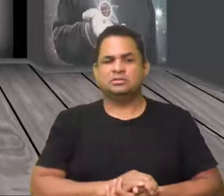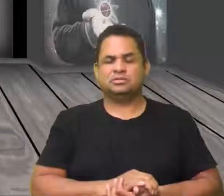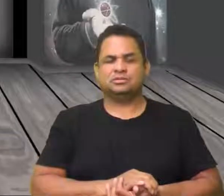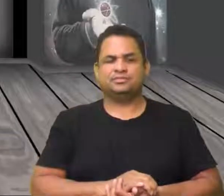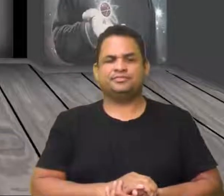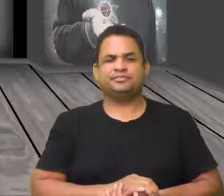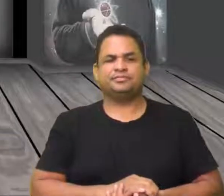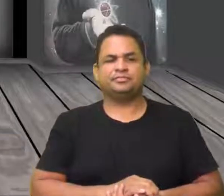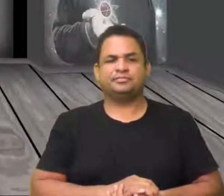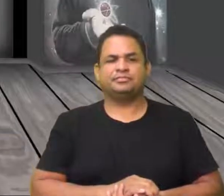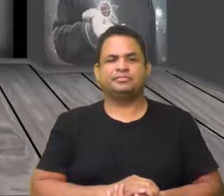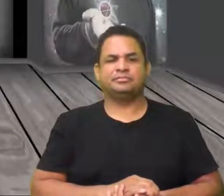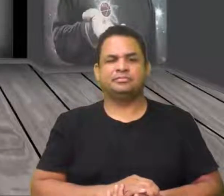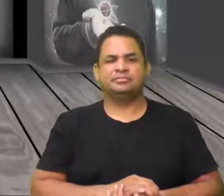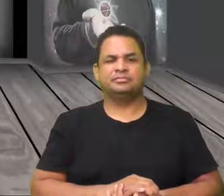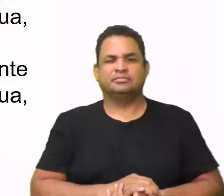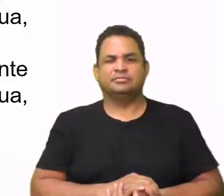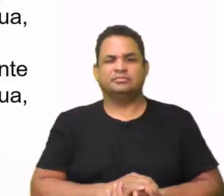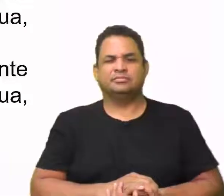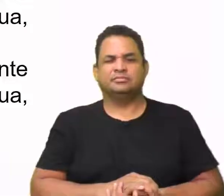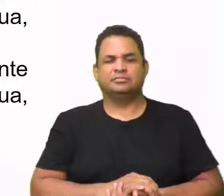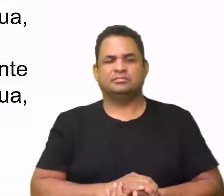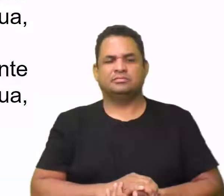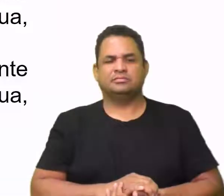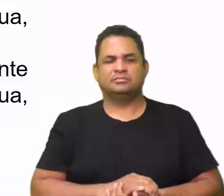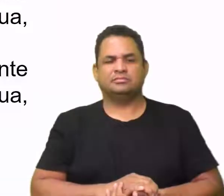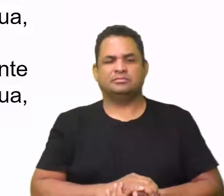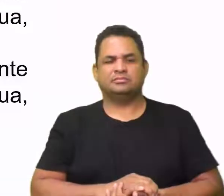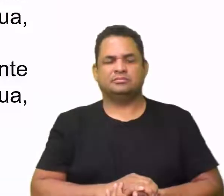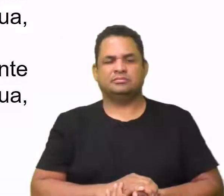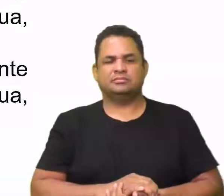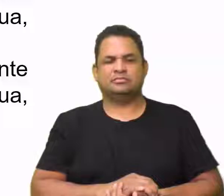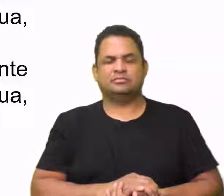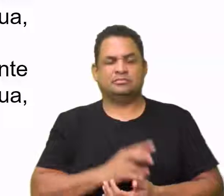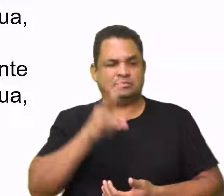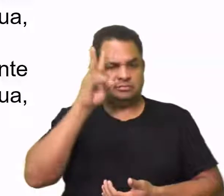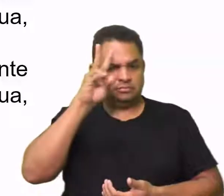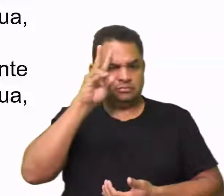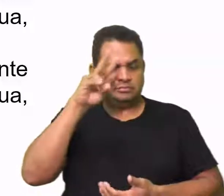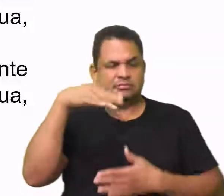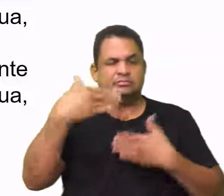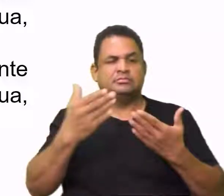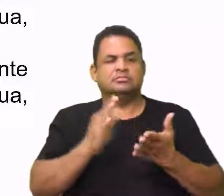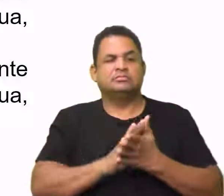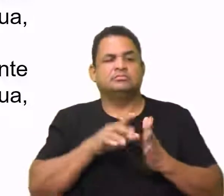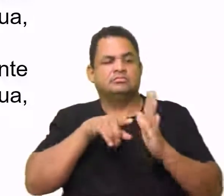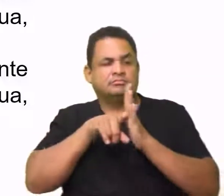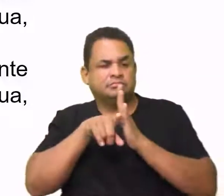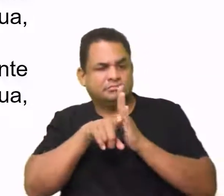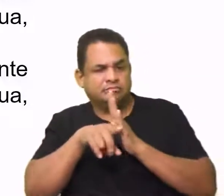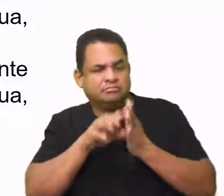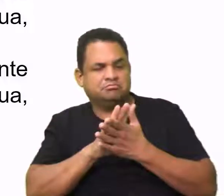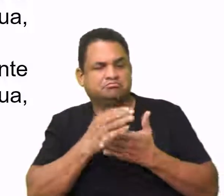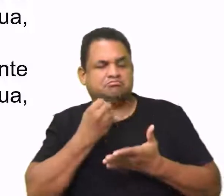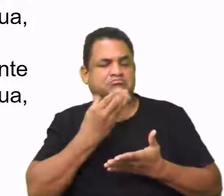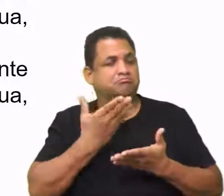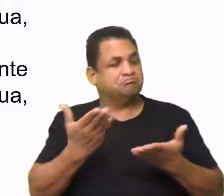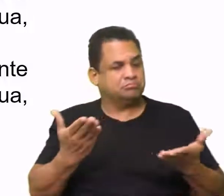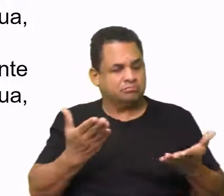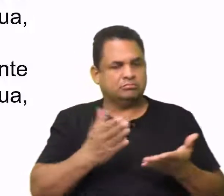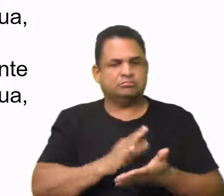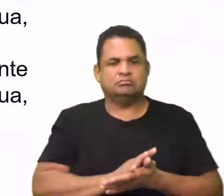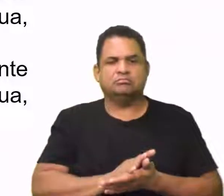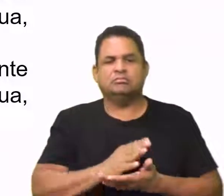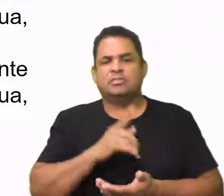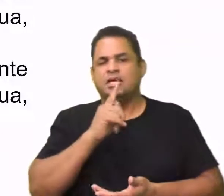importante, né? As impurezas são importantes. Vamos lá, continuando? Então, lembrando, ó, isso aí tem que analisar bem. Não é. A